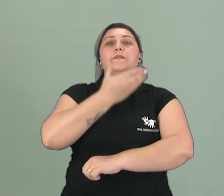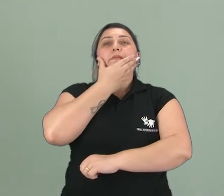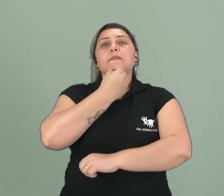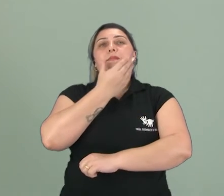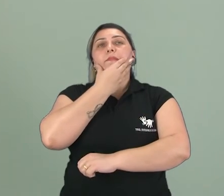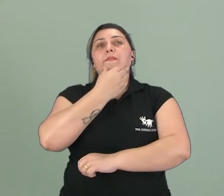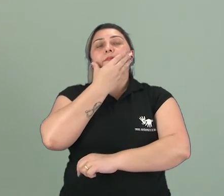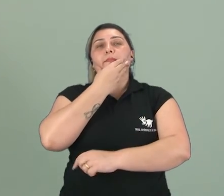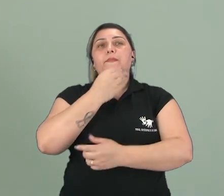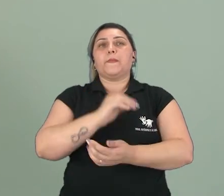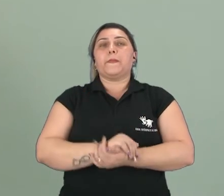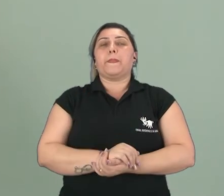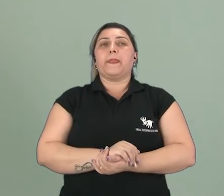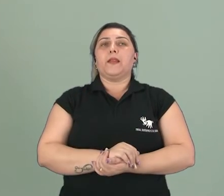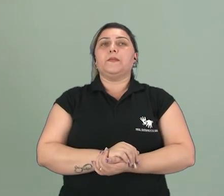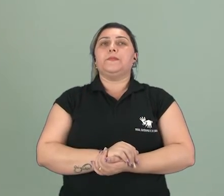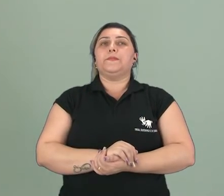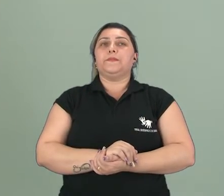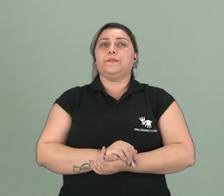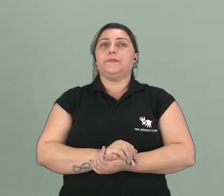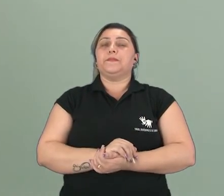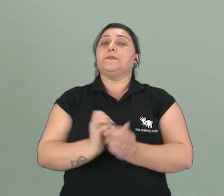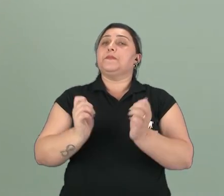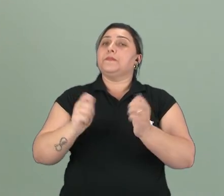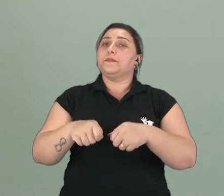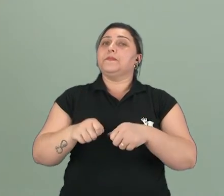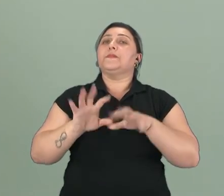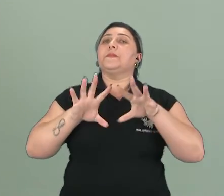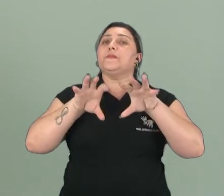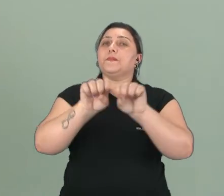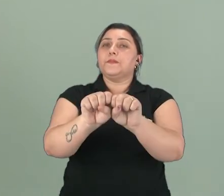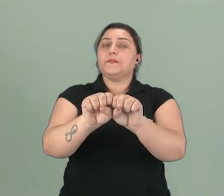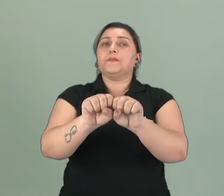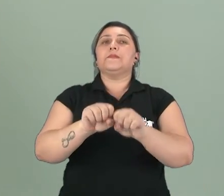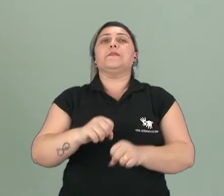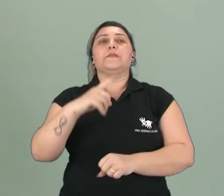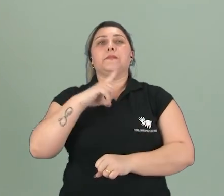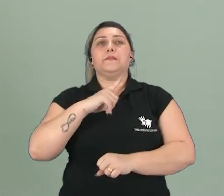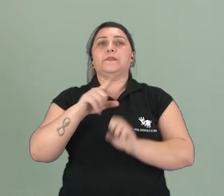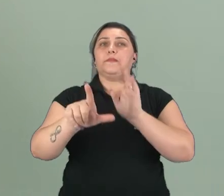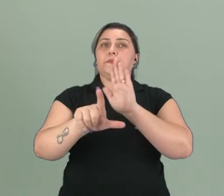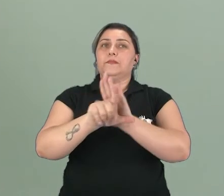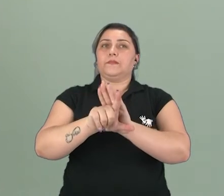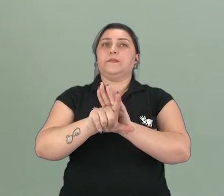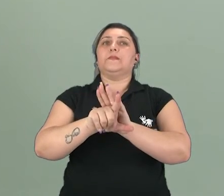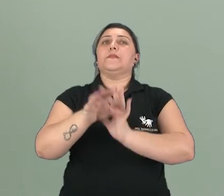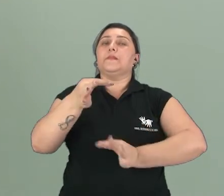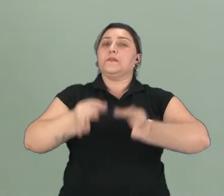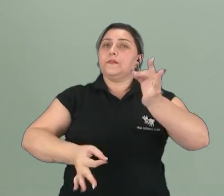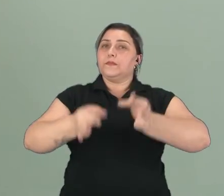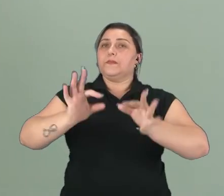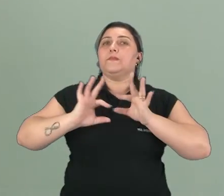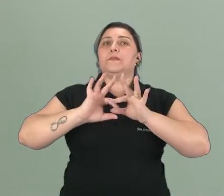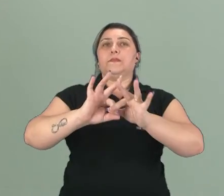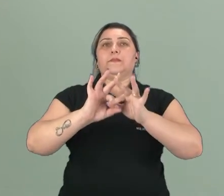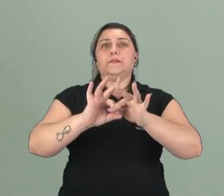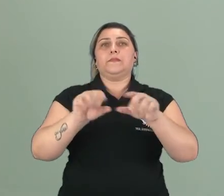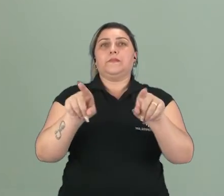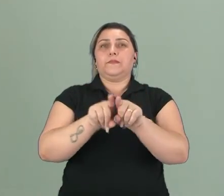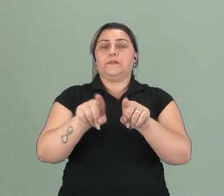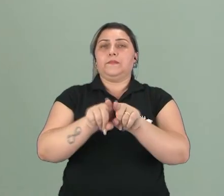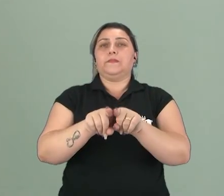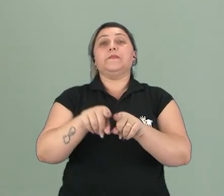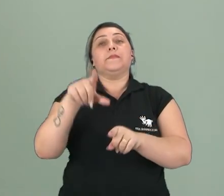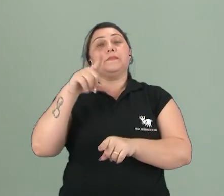homens para se defender de um possível ataque. A gente tem as leis e também a justiça que foram unificadas,